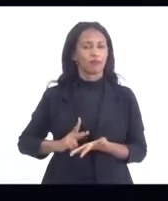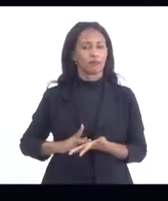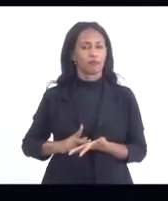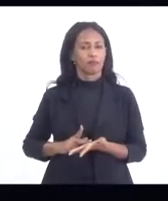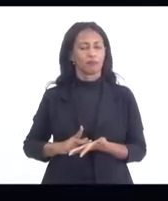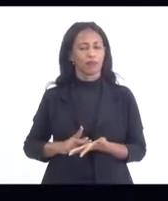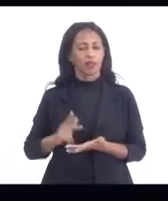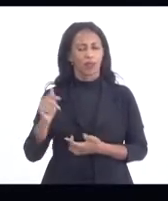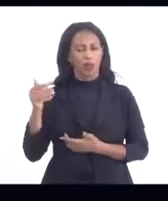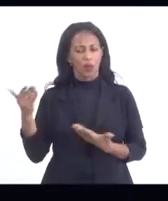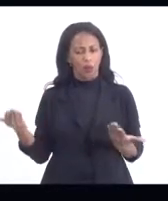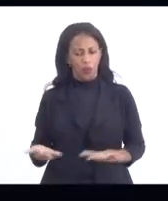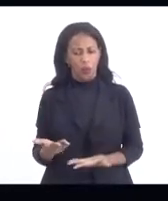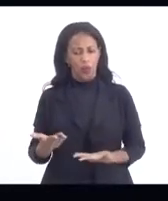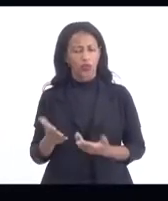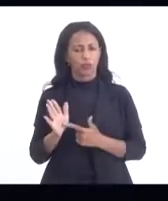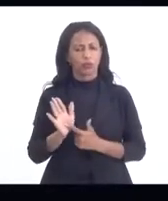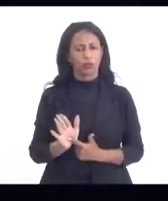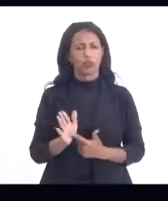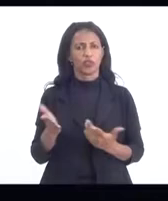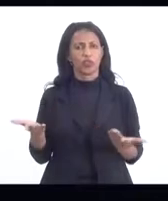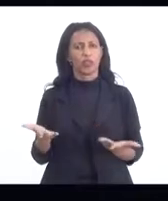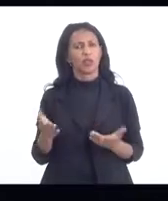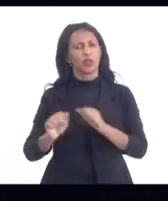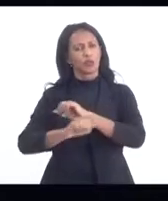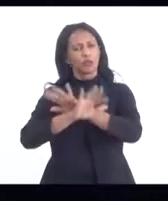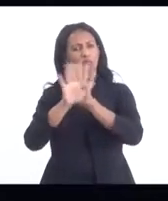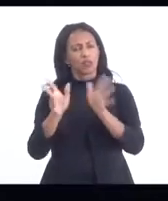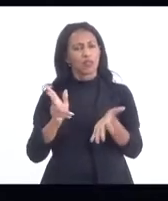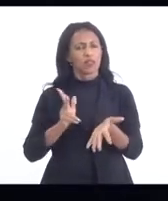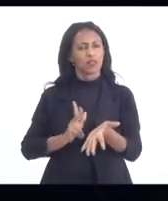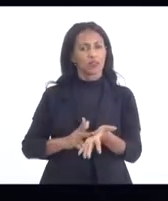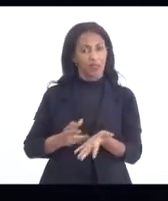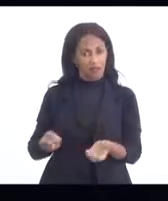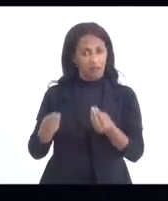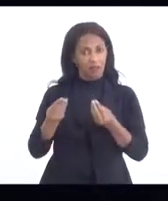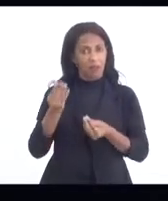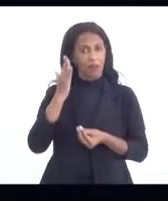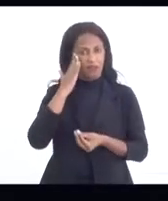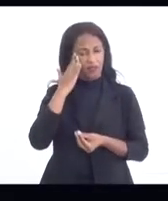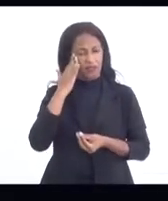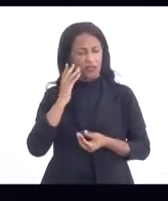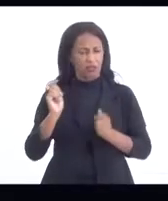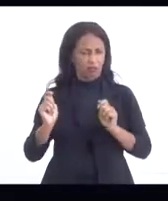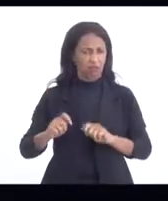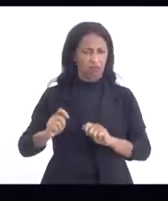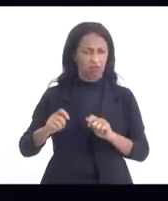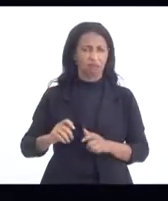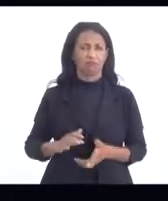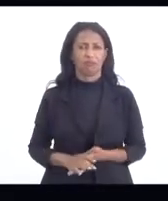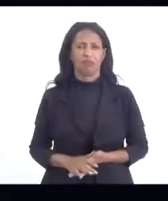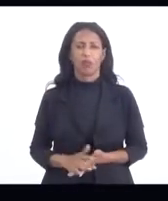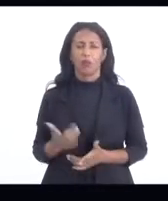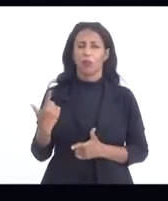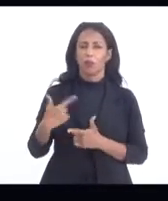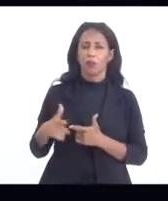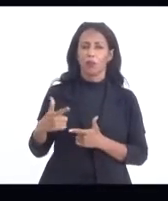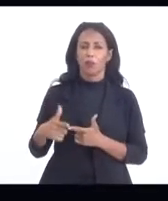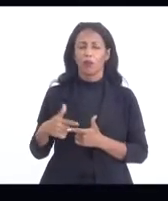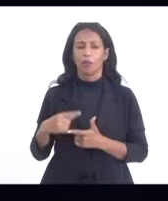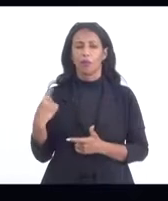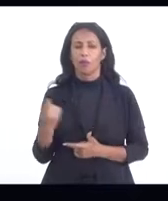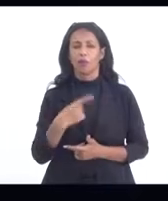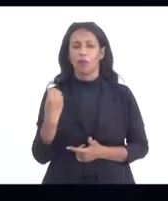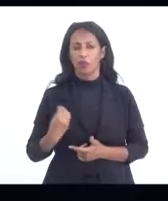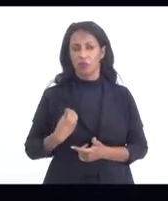aqui, eu acho que fica bem claro que essa realidade está bem entendida, presidente. O problema que nós